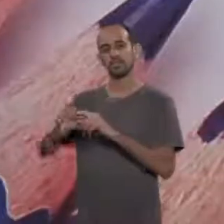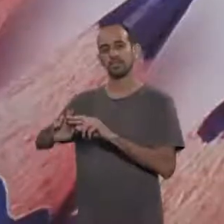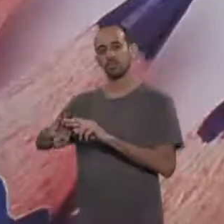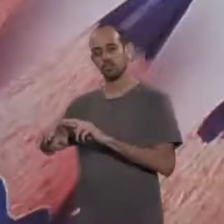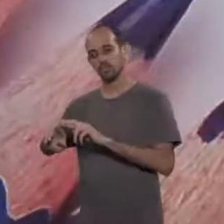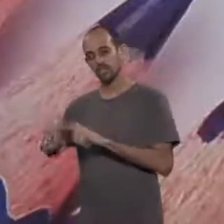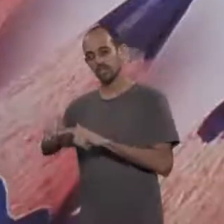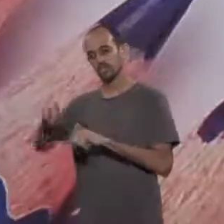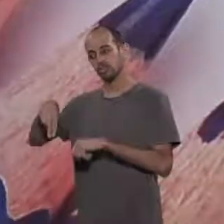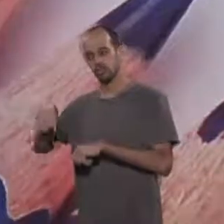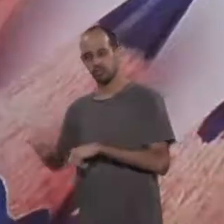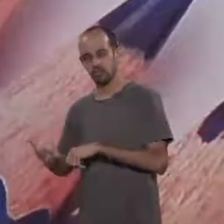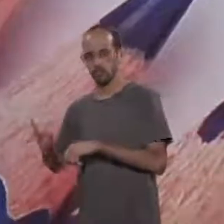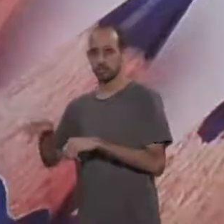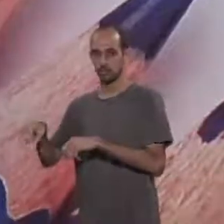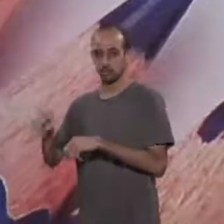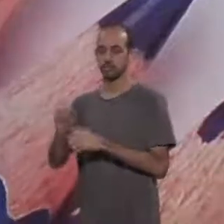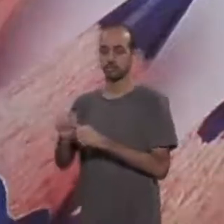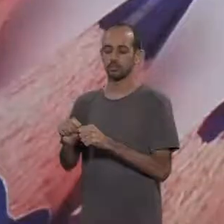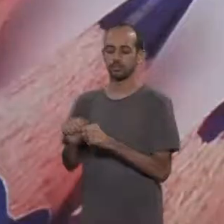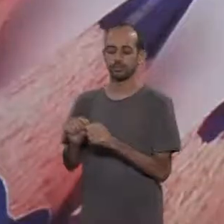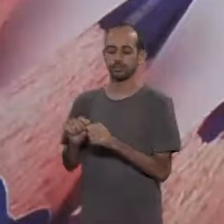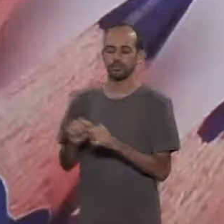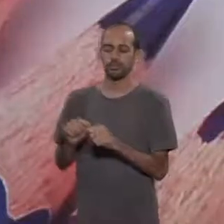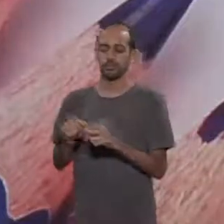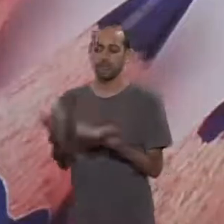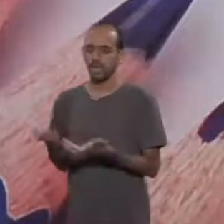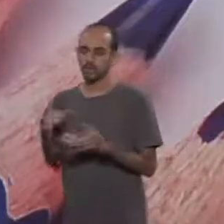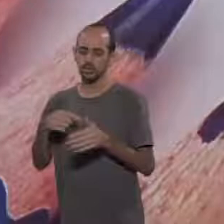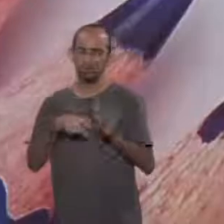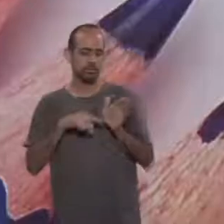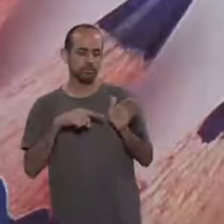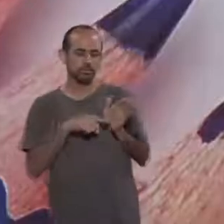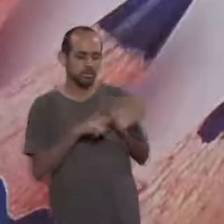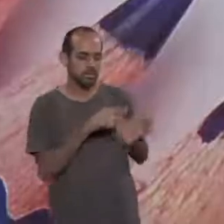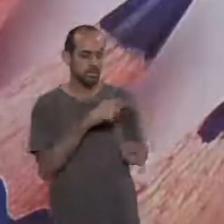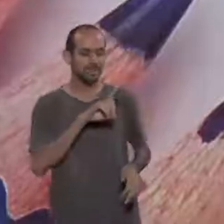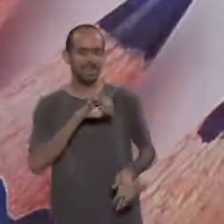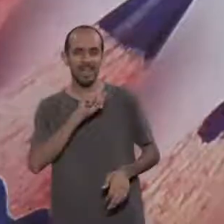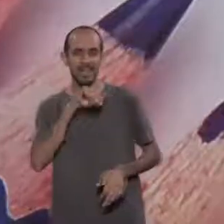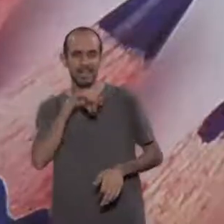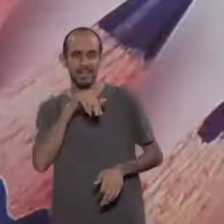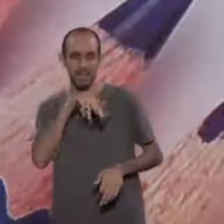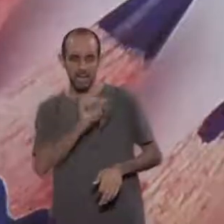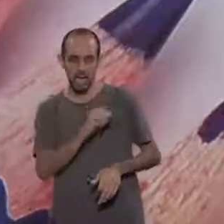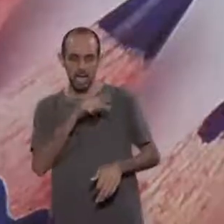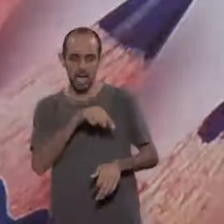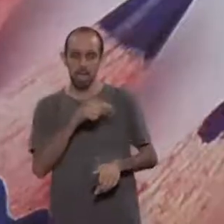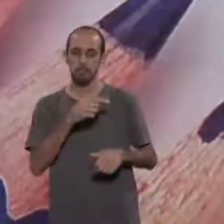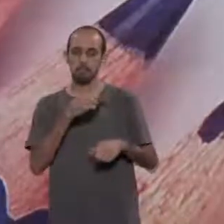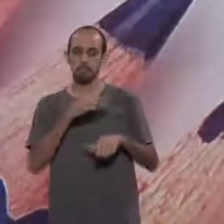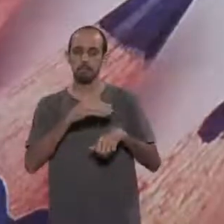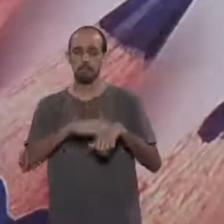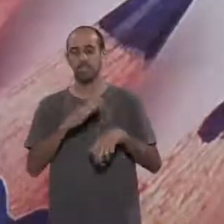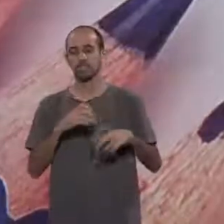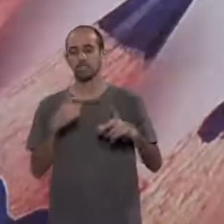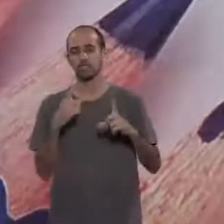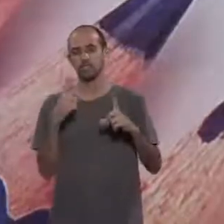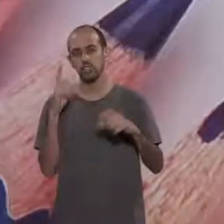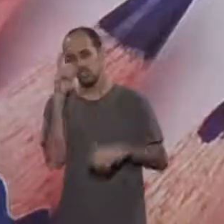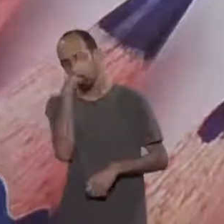no município que você fez questão de implementar. Queria saber de você, Daiana, é mais difícil